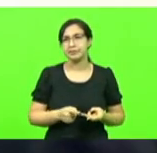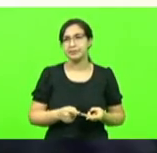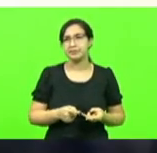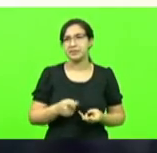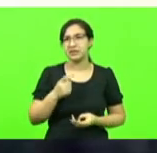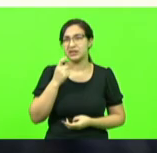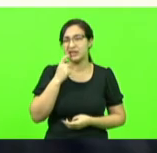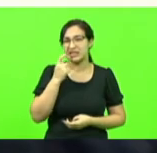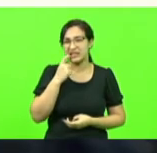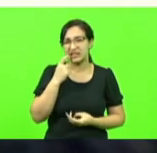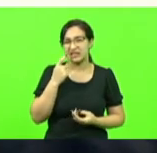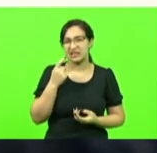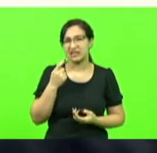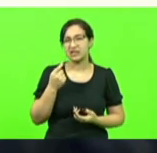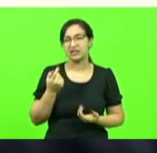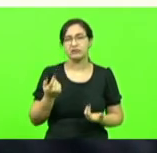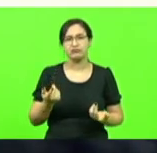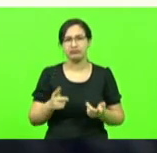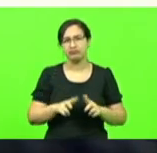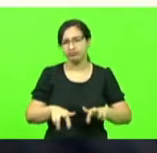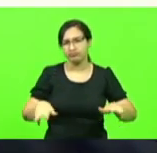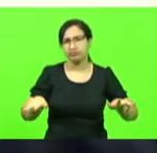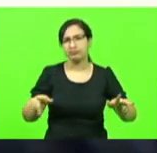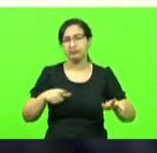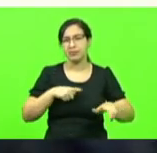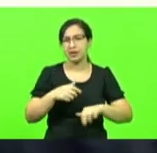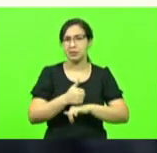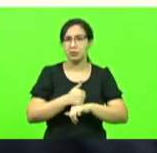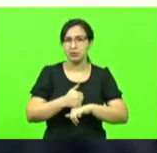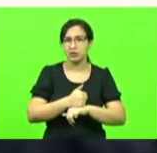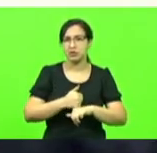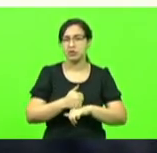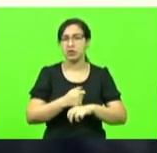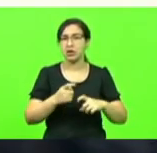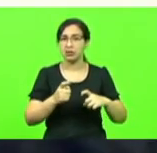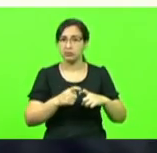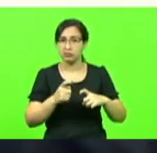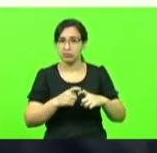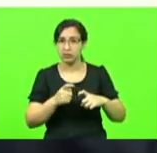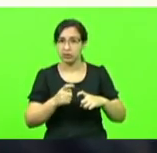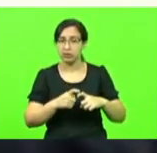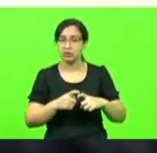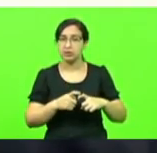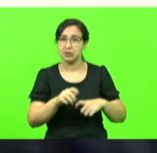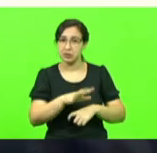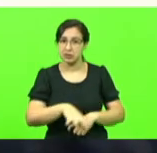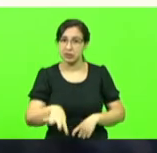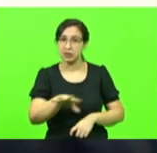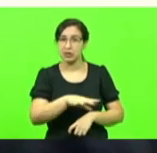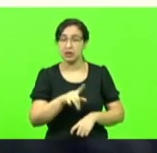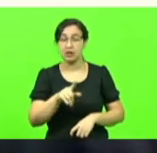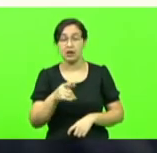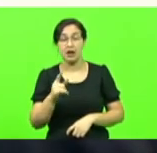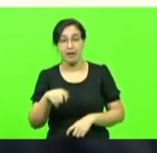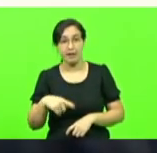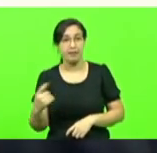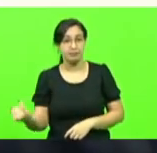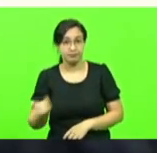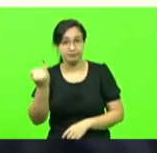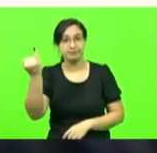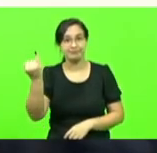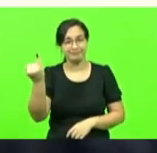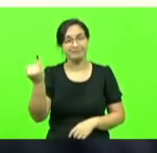odontólogos, enfim. Nós temos uma vasta gama de profissionais que são importantíssimos dentro das